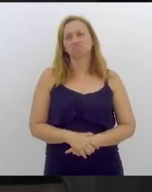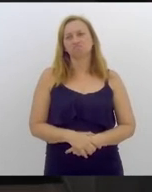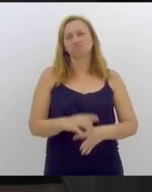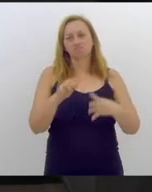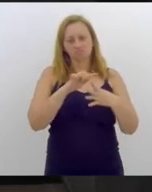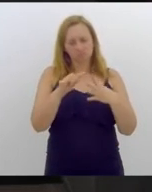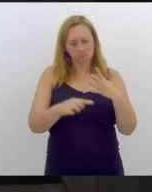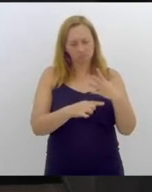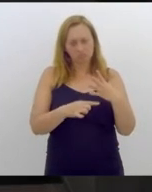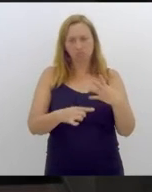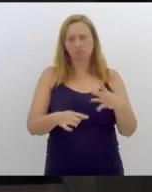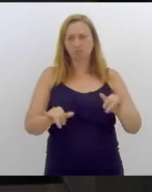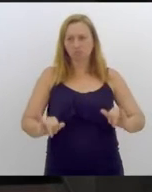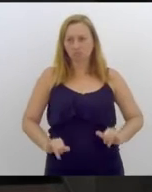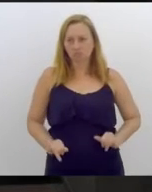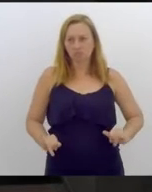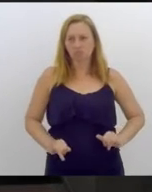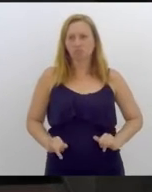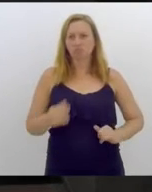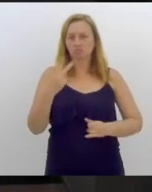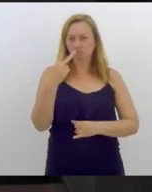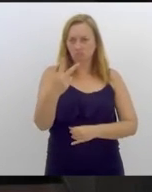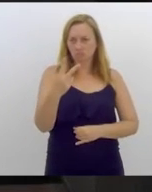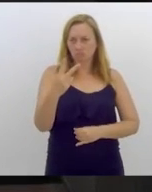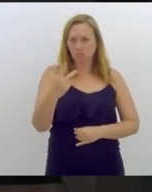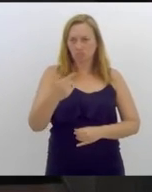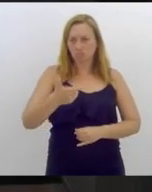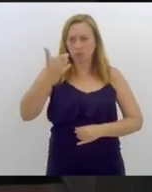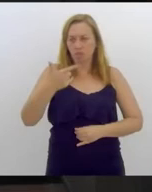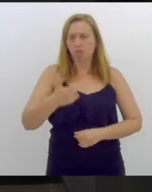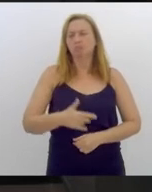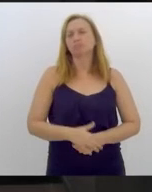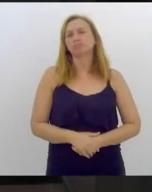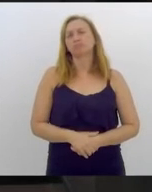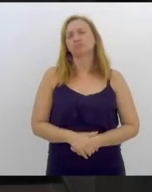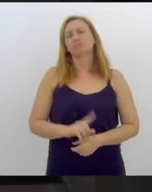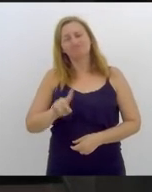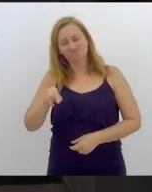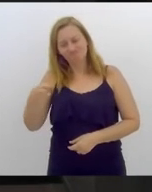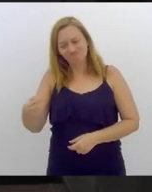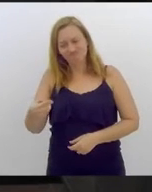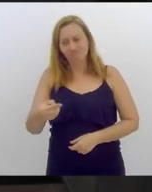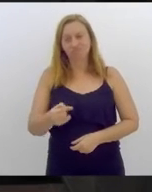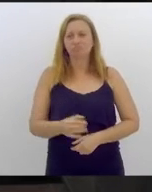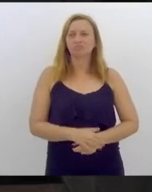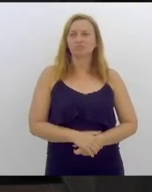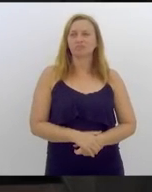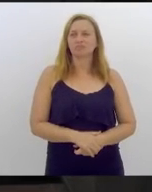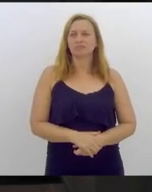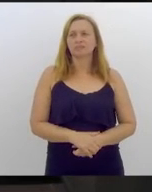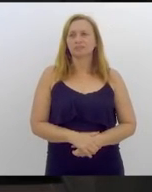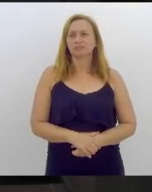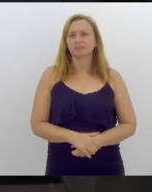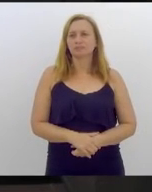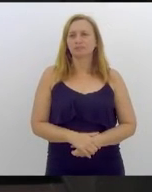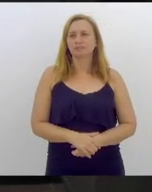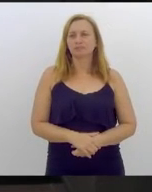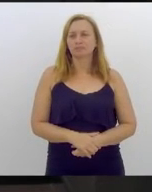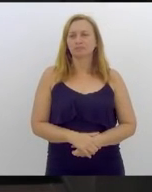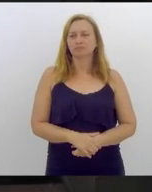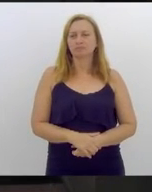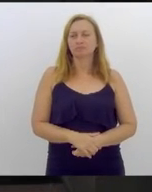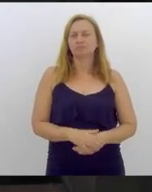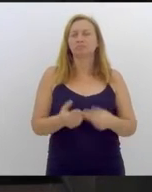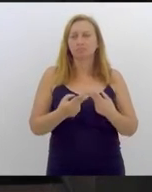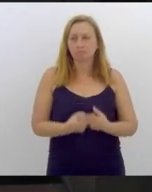sofreram e dois atingidos e depois exatamente a